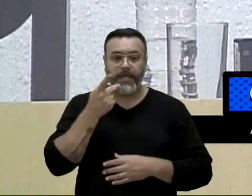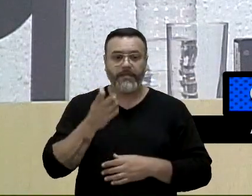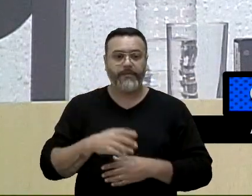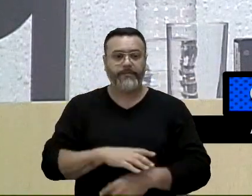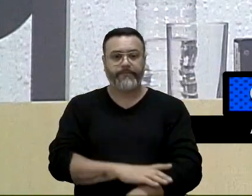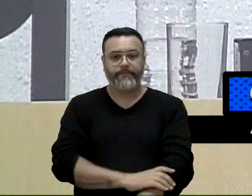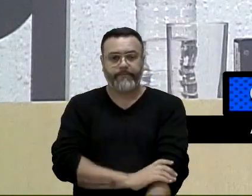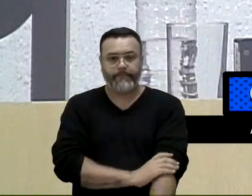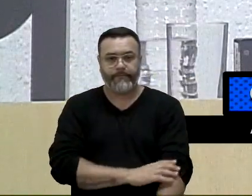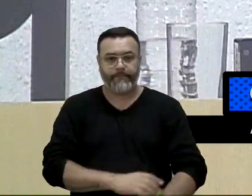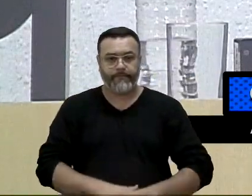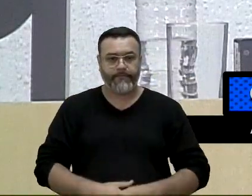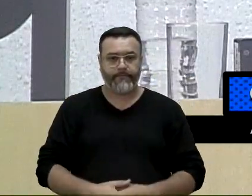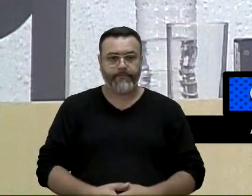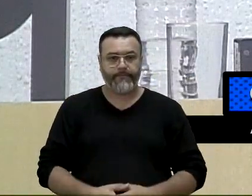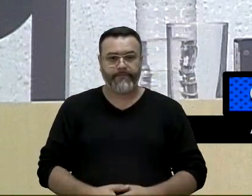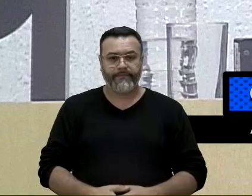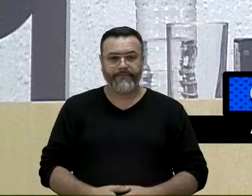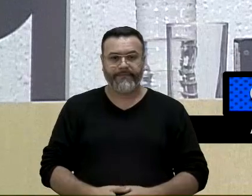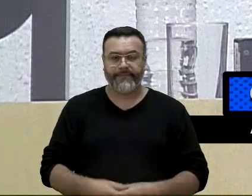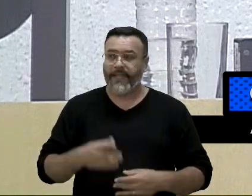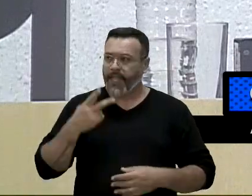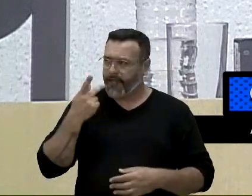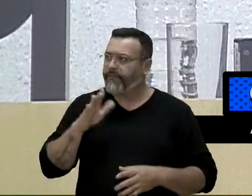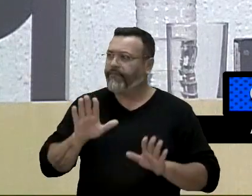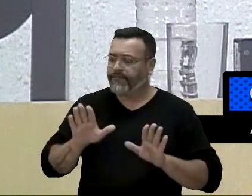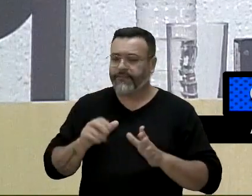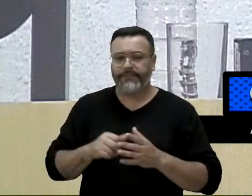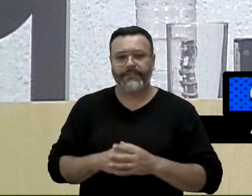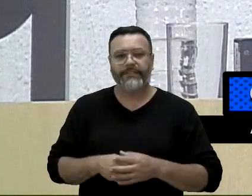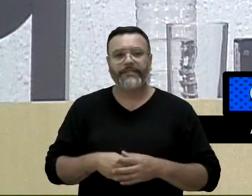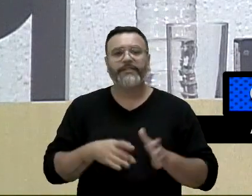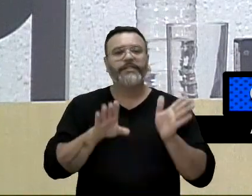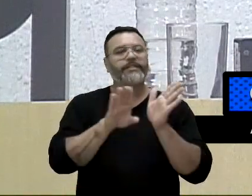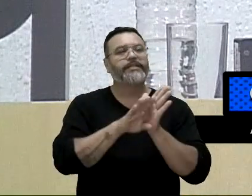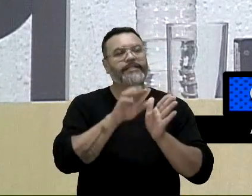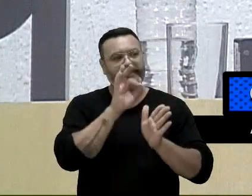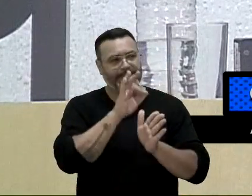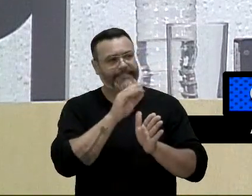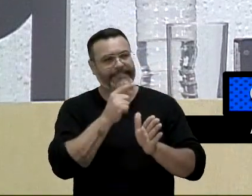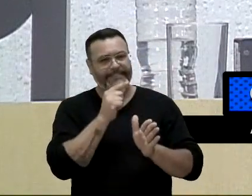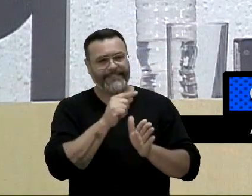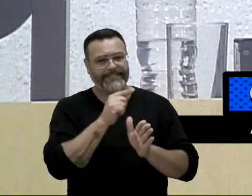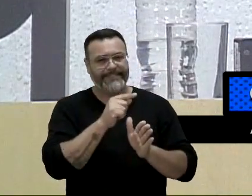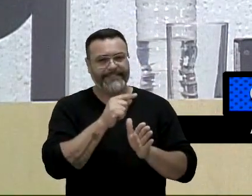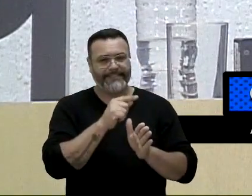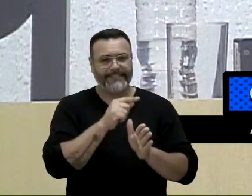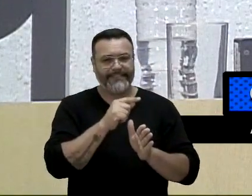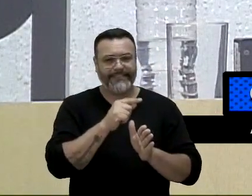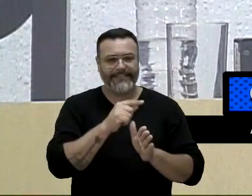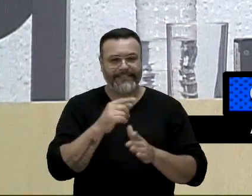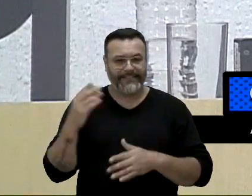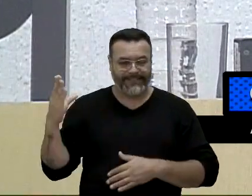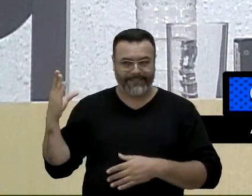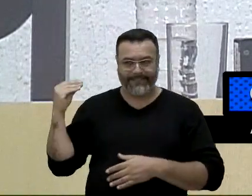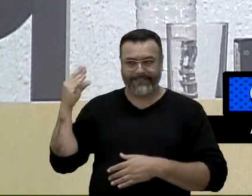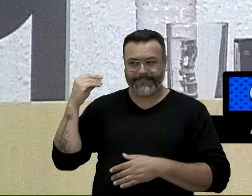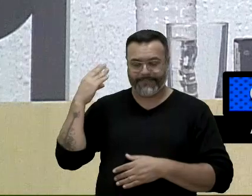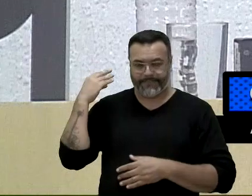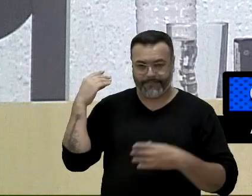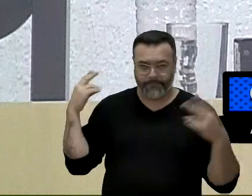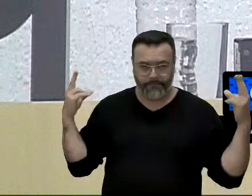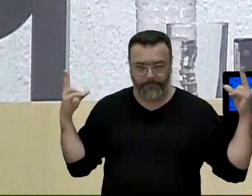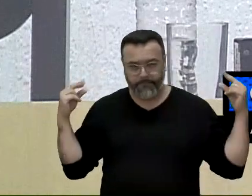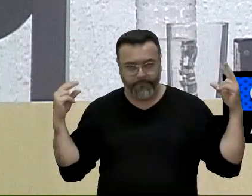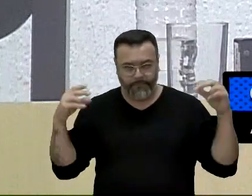Eu falo agora, vereadora Vivi. Já estava chegando nessa parte, a voz de um anjo sussurrou no meu